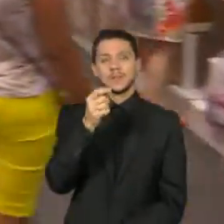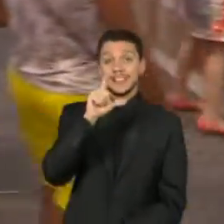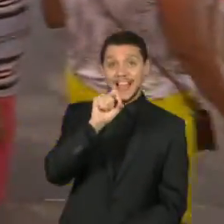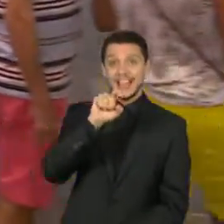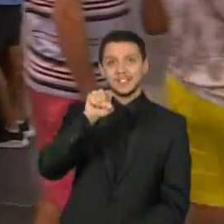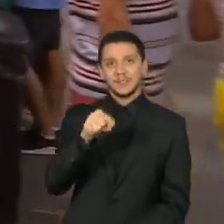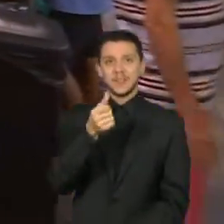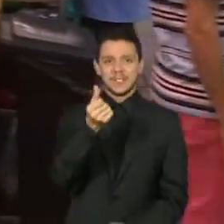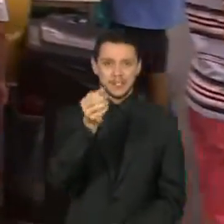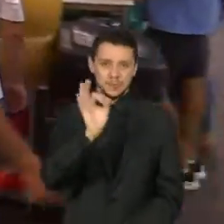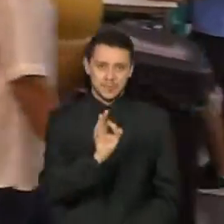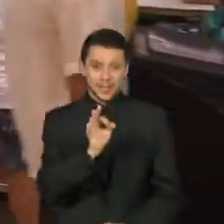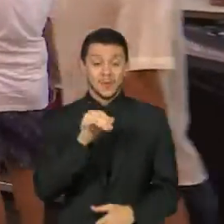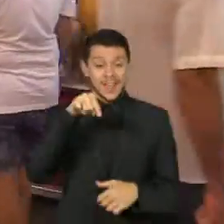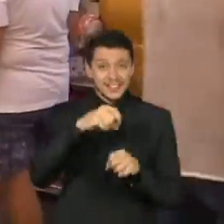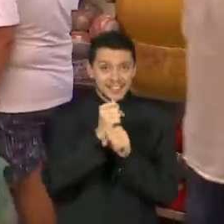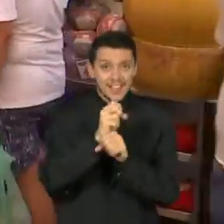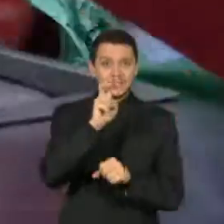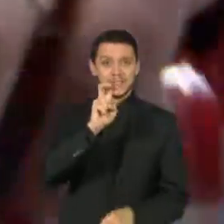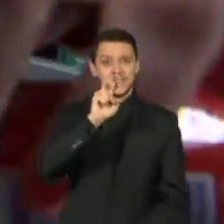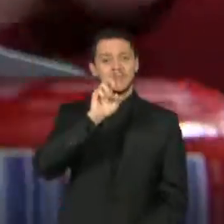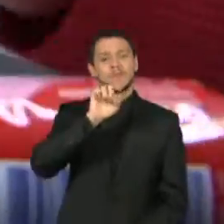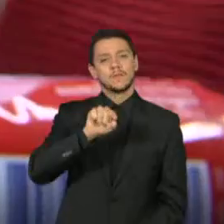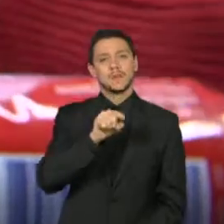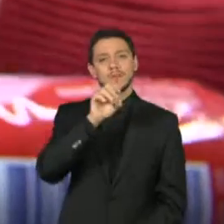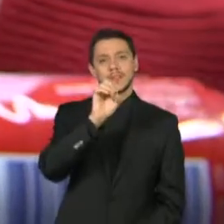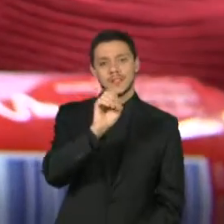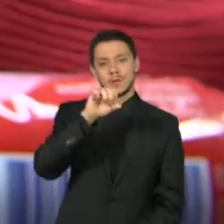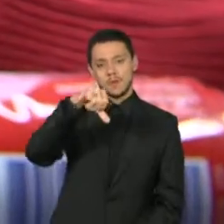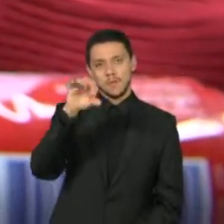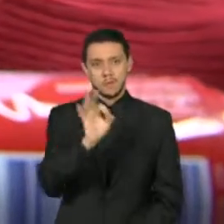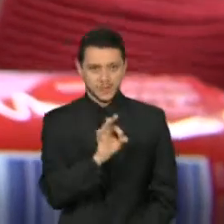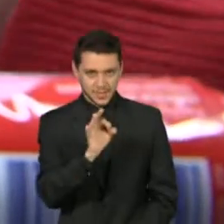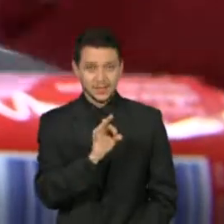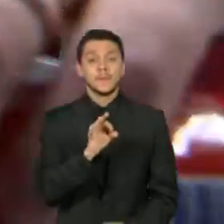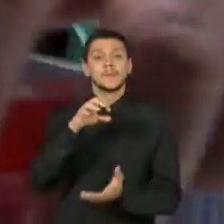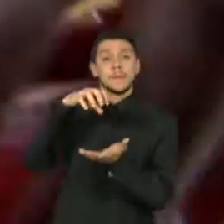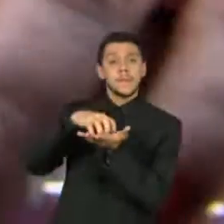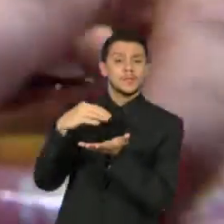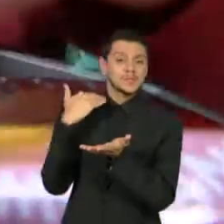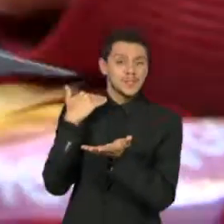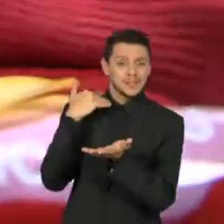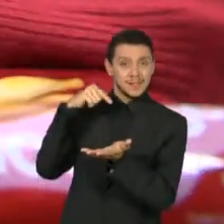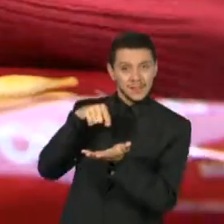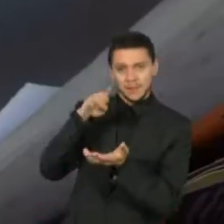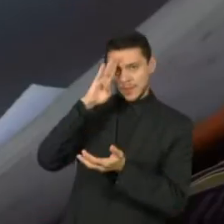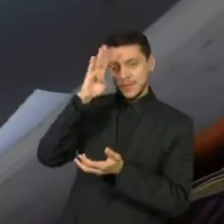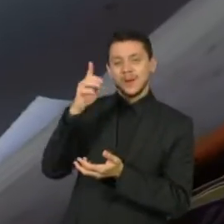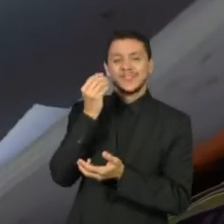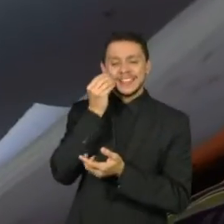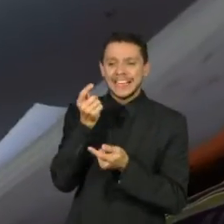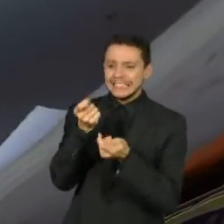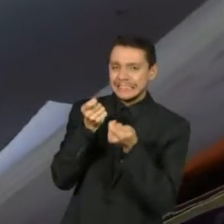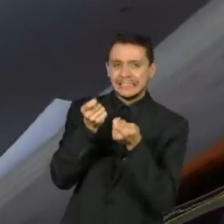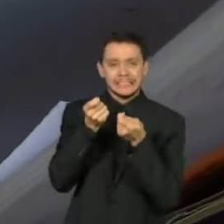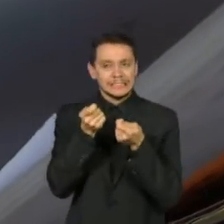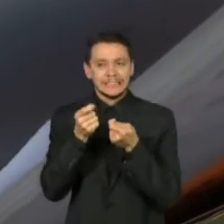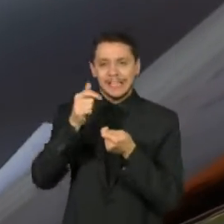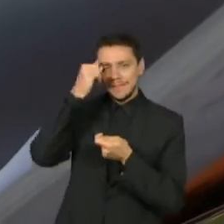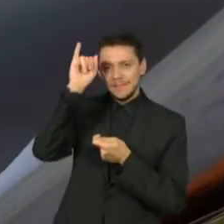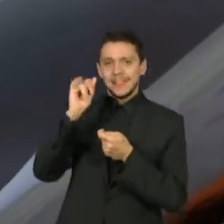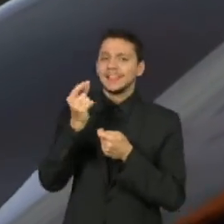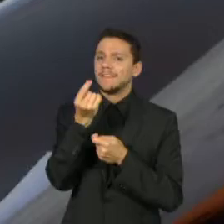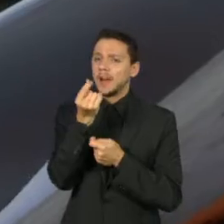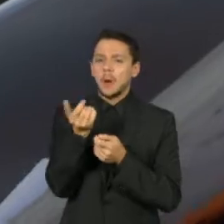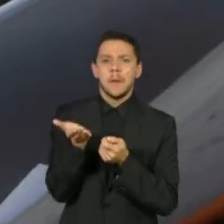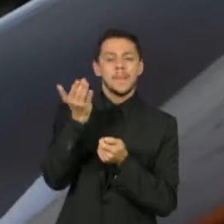é de 5,09%. Num esforço do Banco Central para conter a alta nos preços, a taxa de juros brasileira